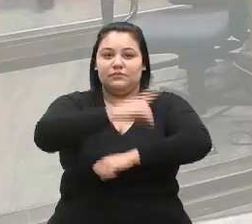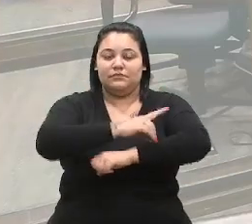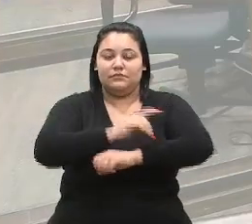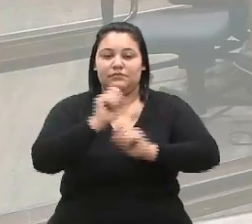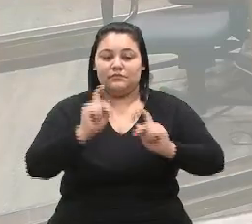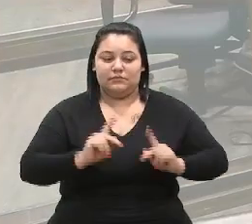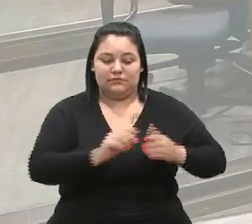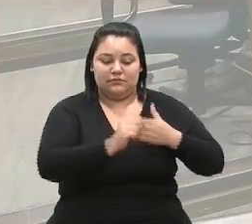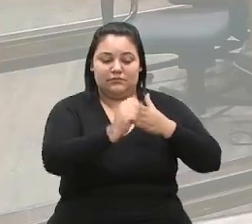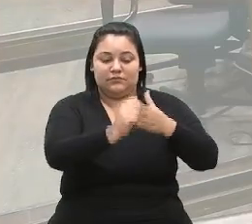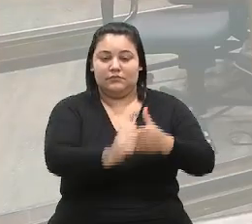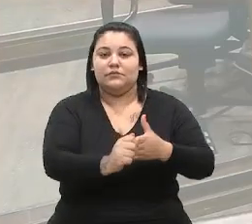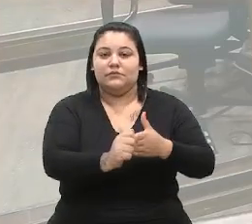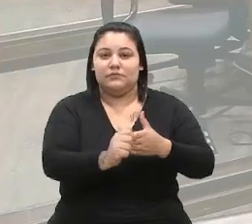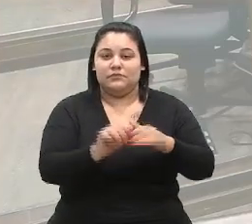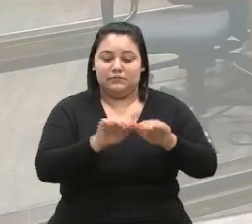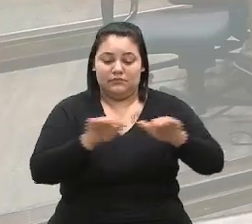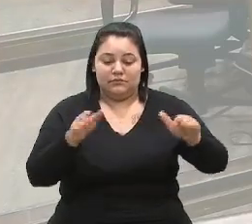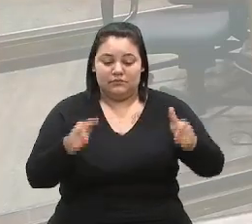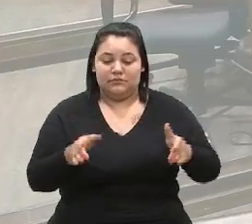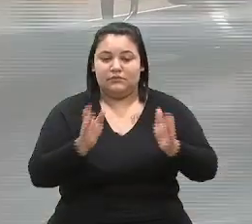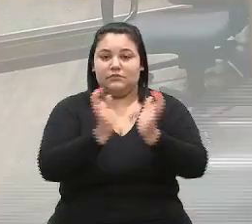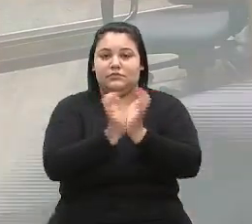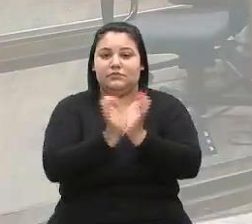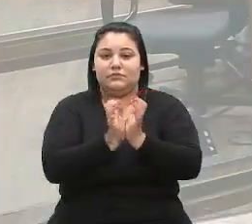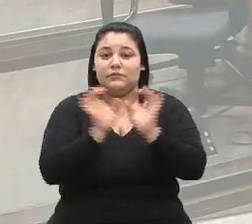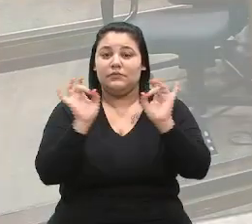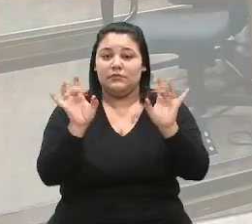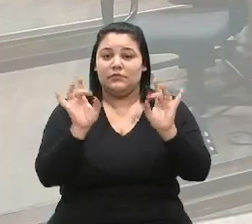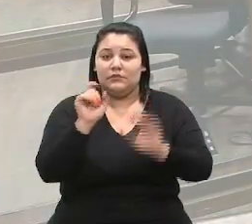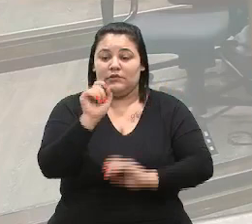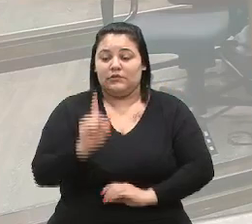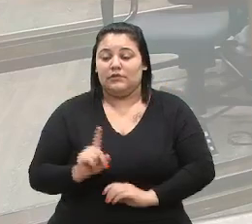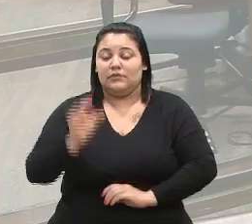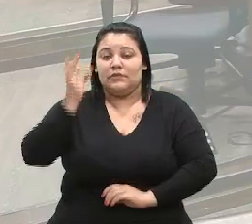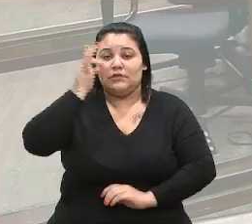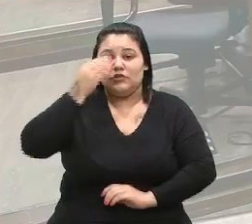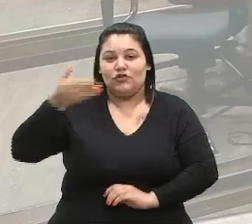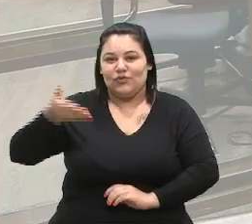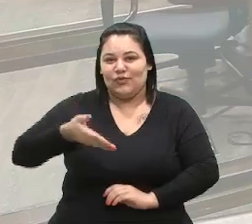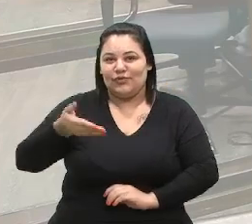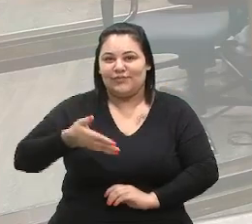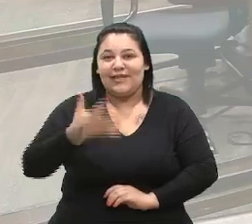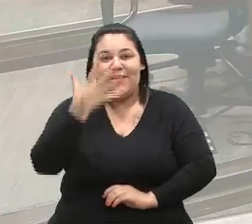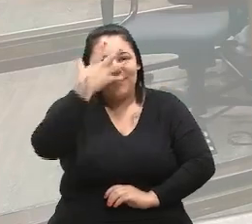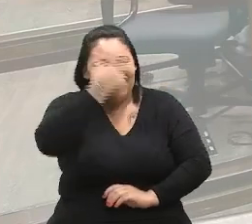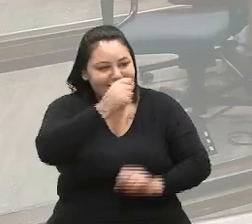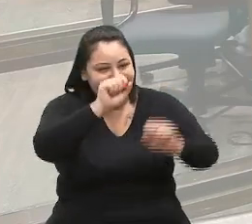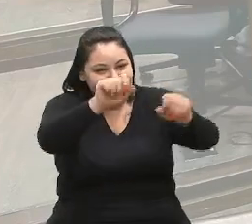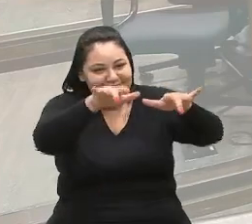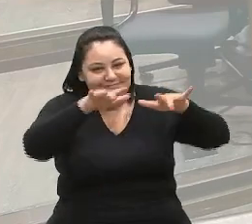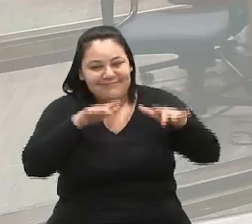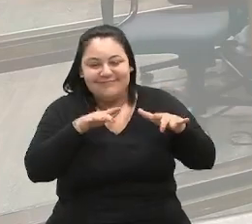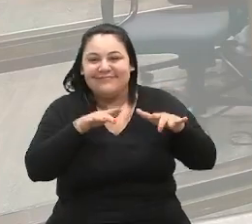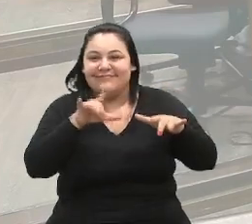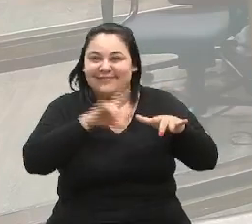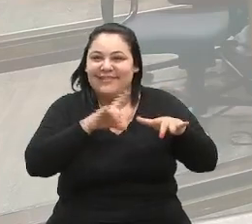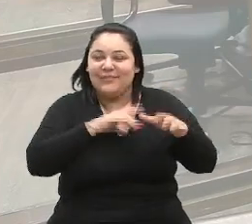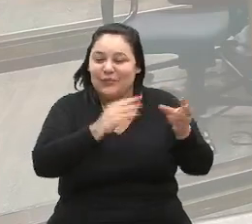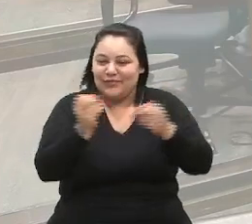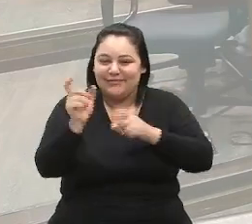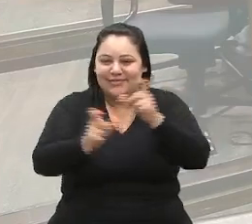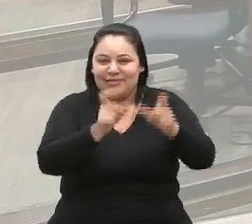quem nos acompanha, a mesa, os colegas, especialmente a quem está aqui. Hoje está bonita a Casa do Povo, né? Não é sempre que nós temos uma casa